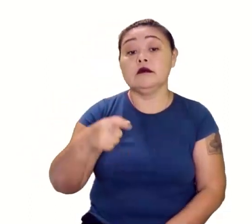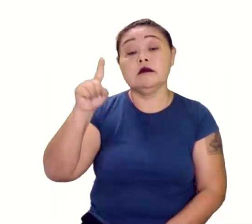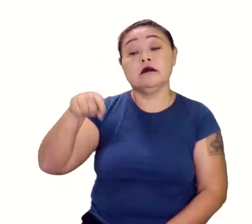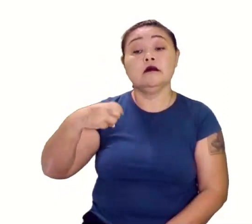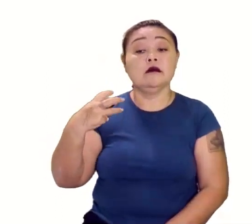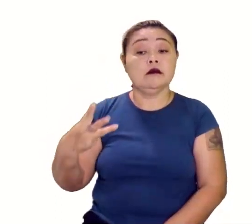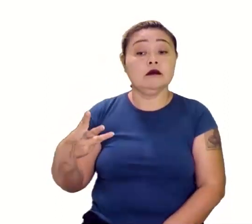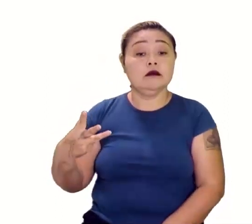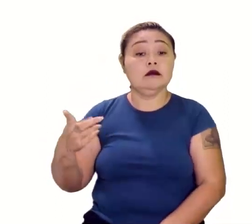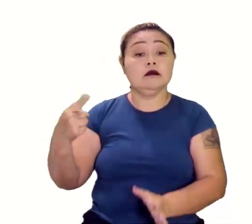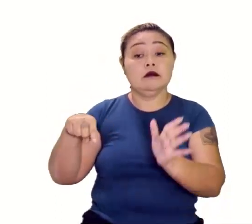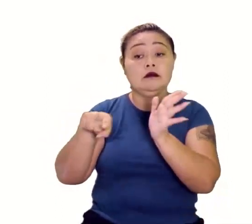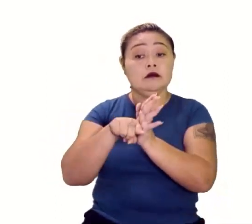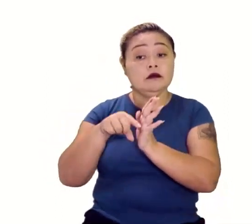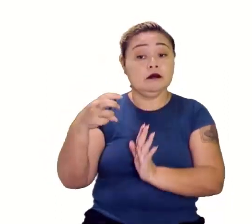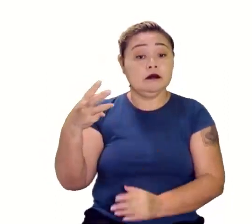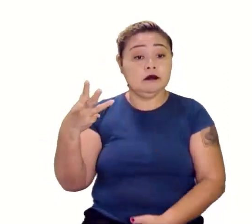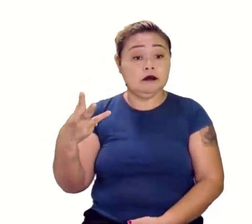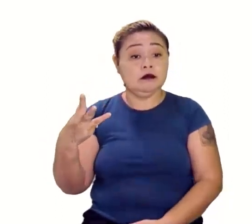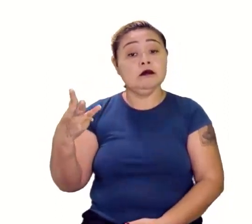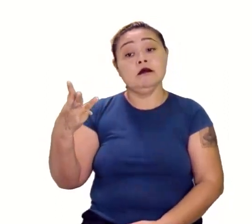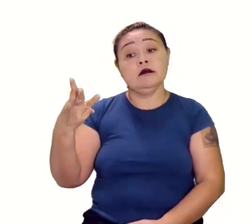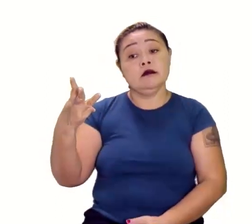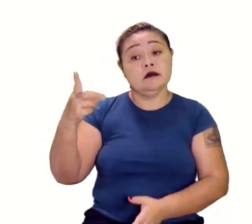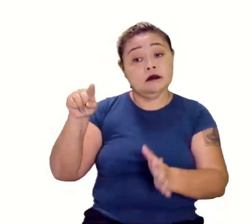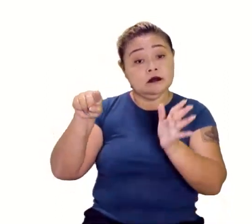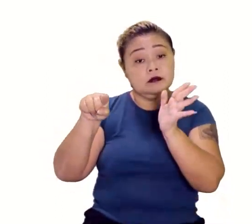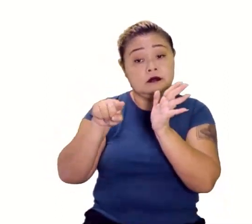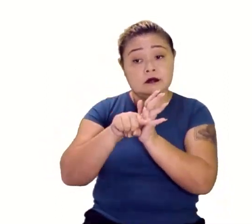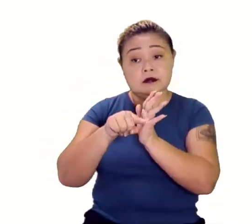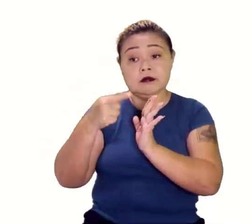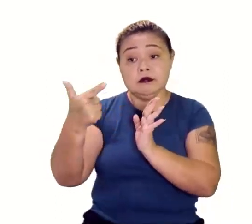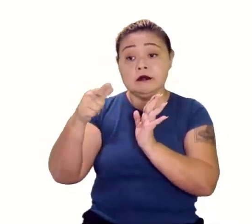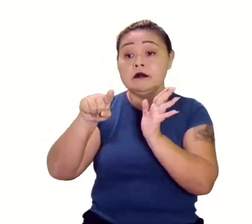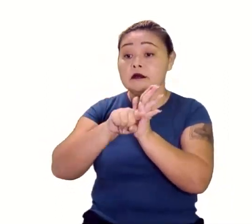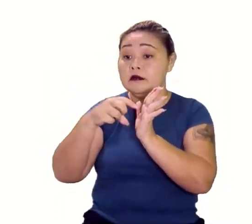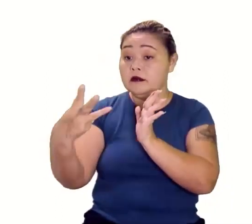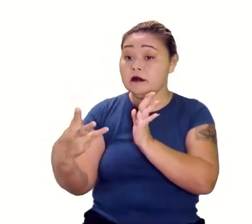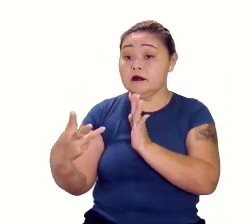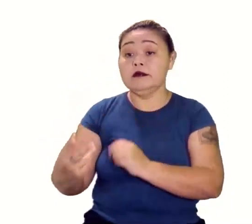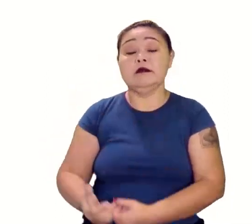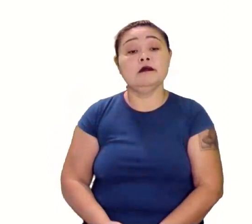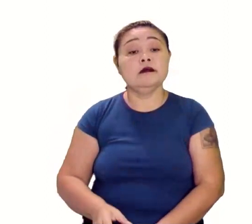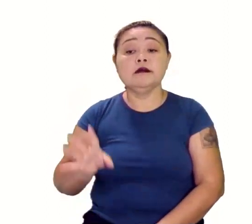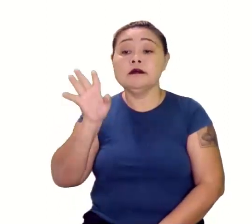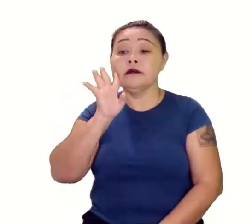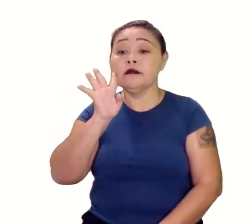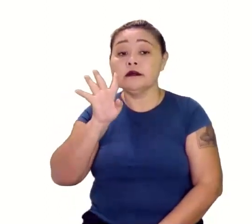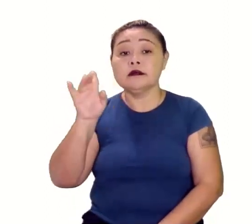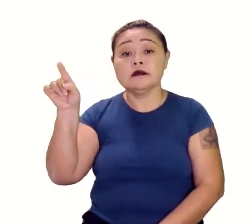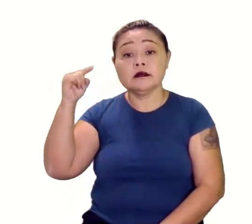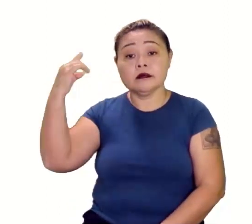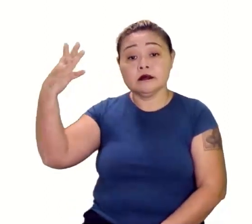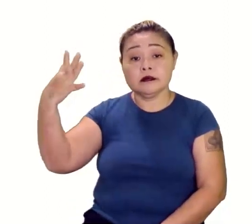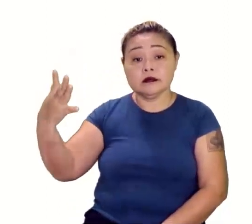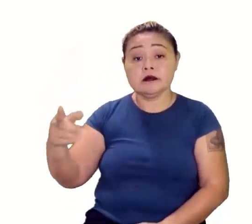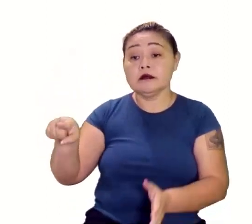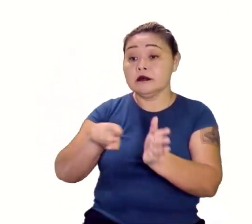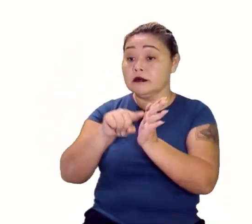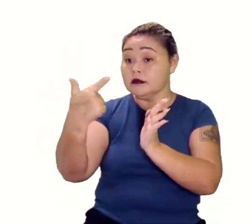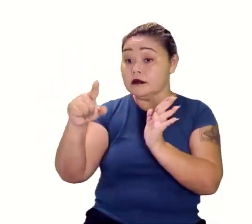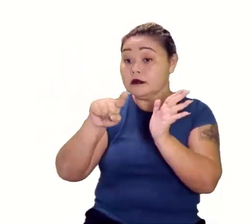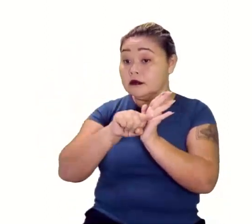3. Então, resposta menos 2 aqui, menos 3 acolá. Olha que legal, 4, 4, menos 2, menos